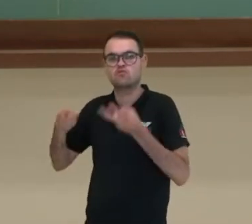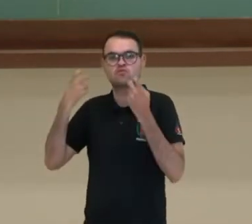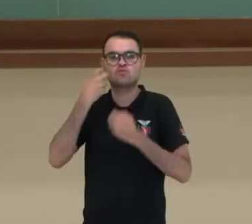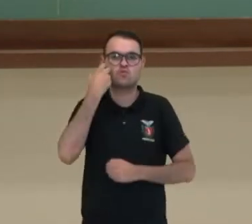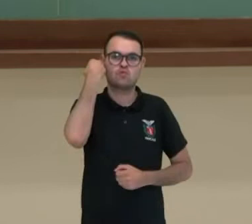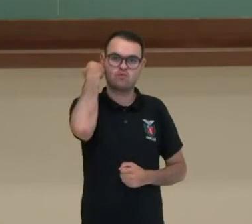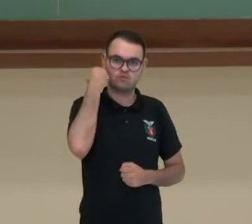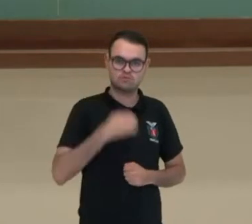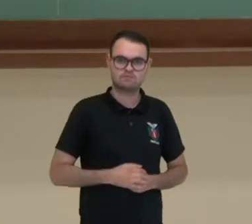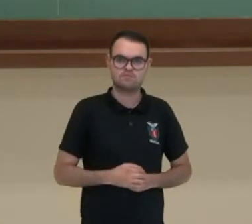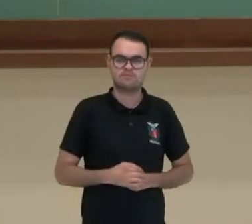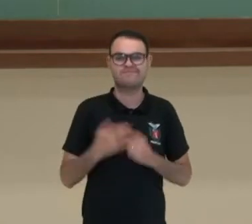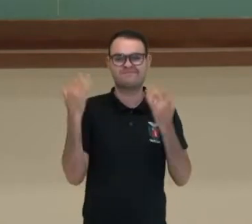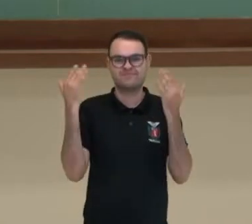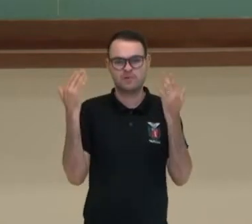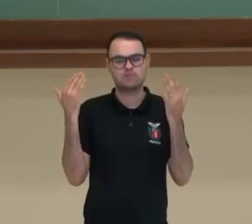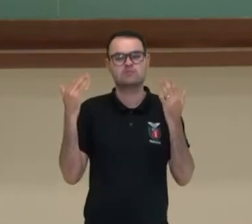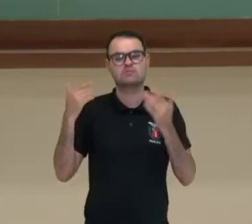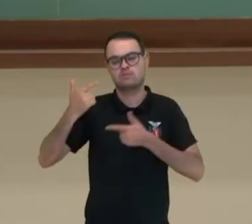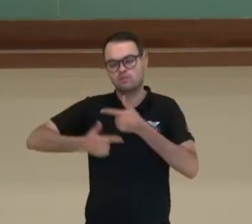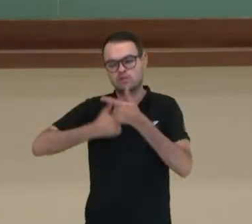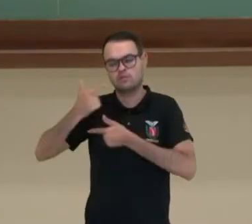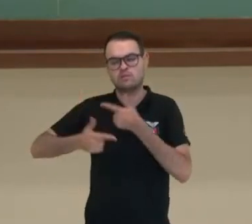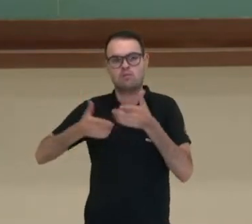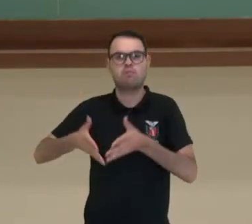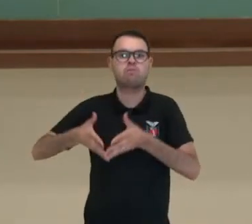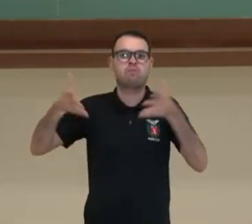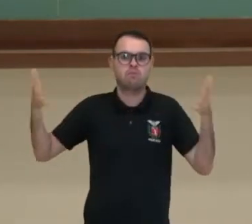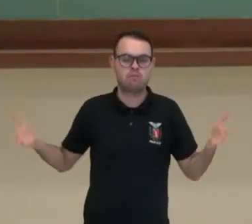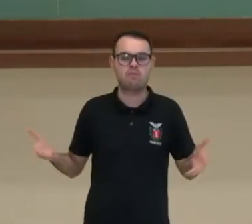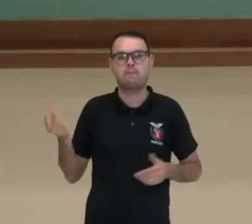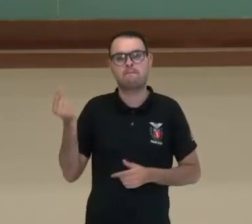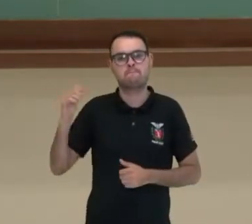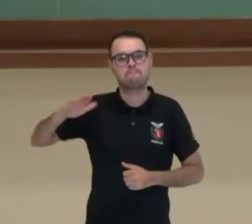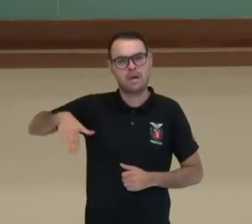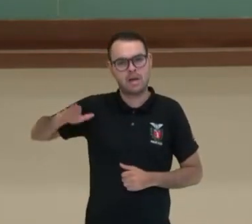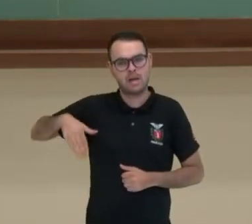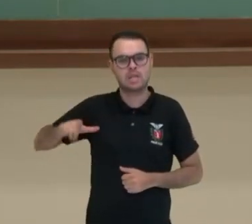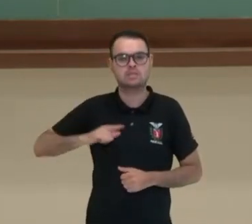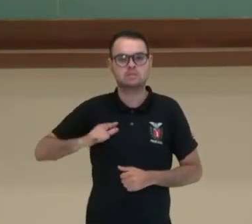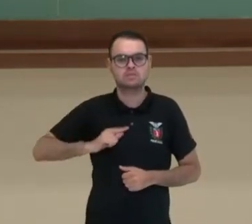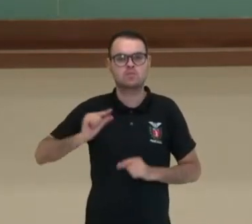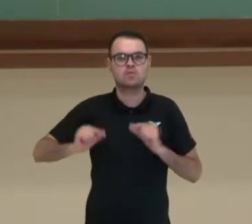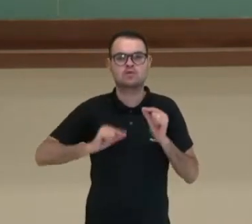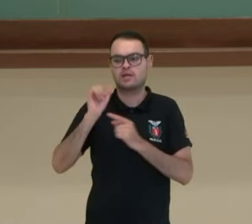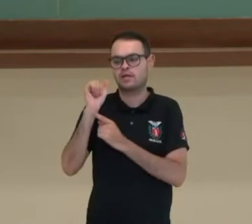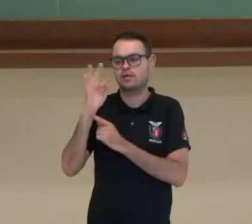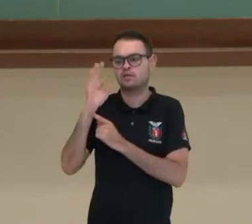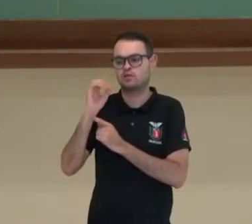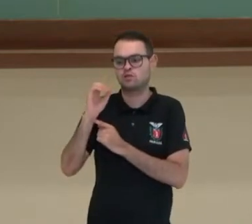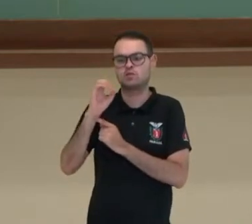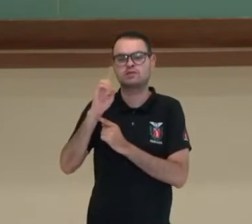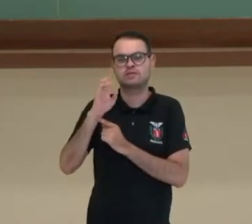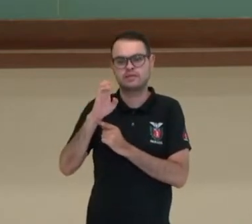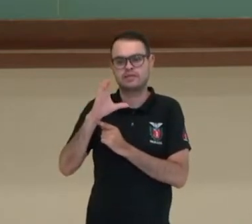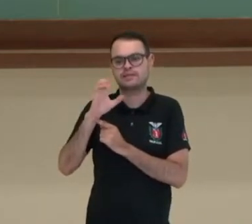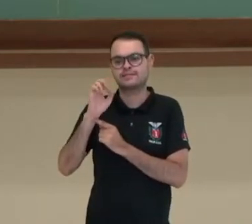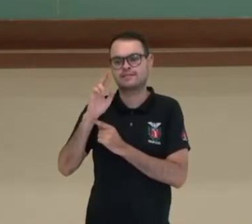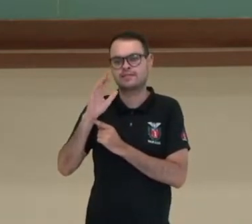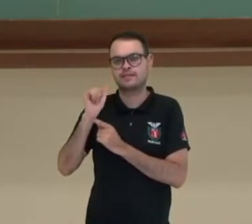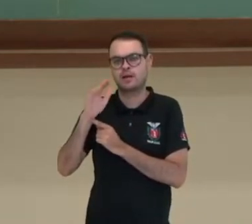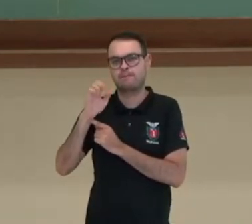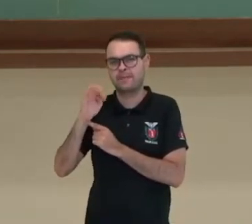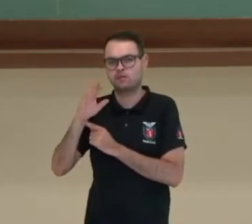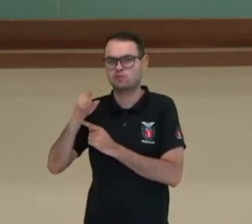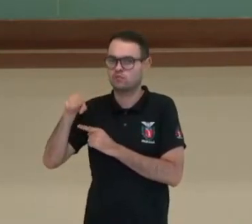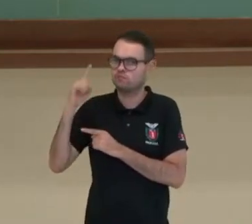mão de obra farta e barata. Houve, numa época da Inglaterra, o chamado ato de cercamento. Esse ato de cercamento foi